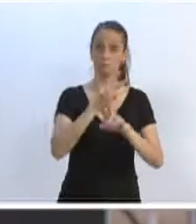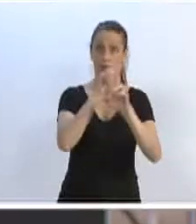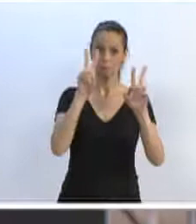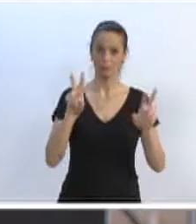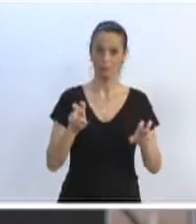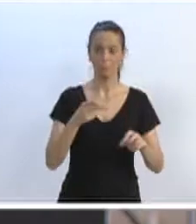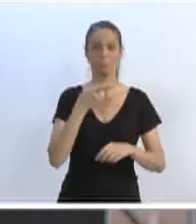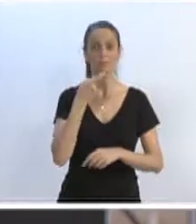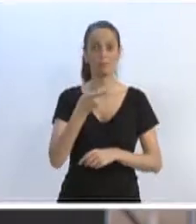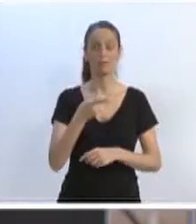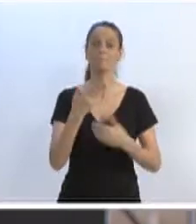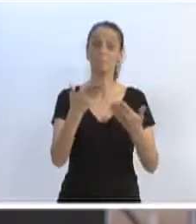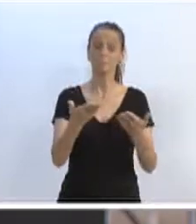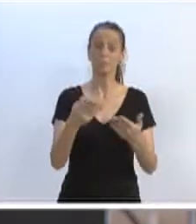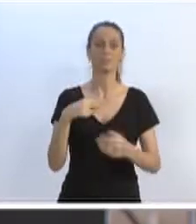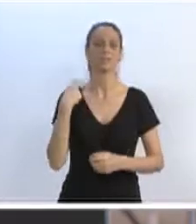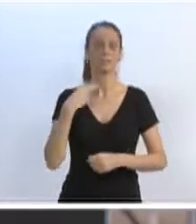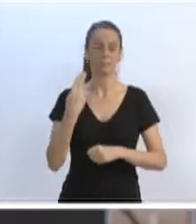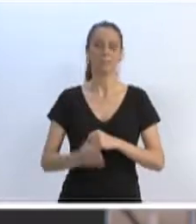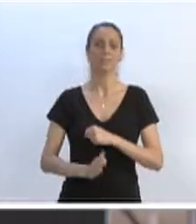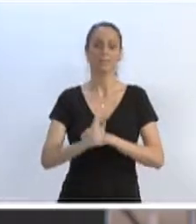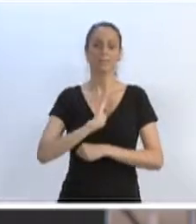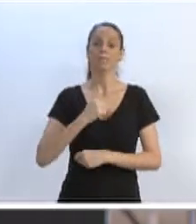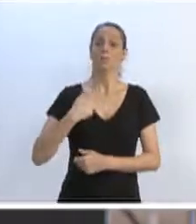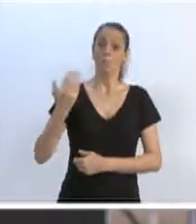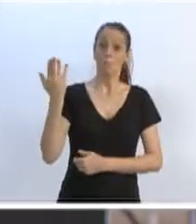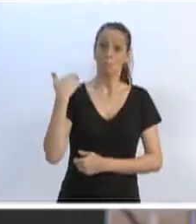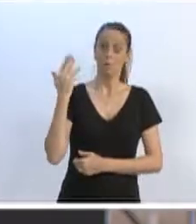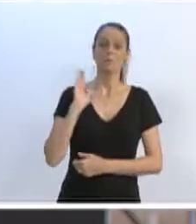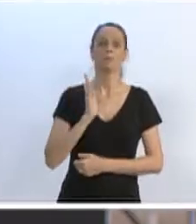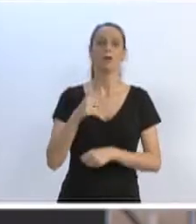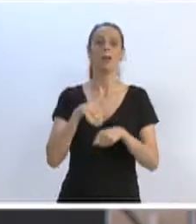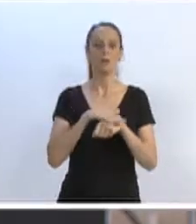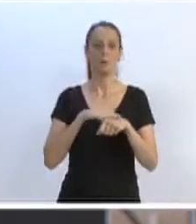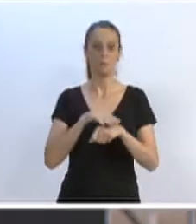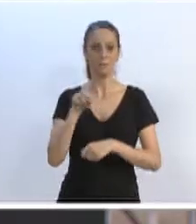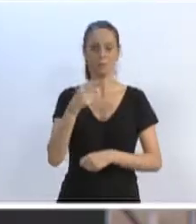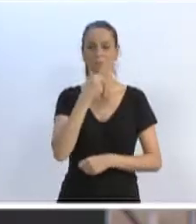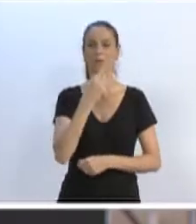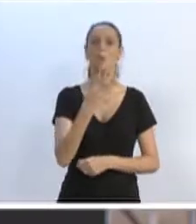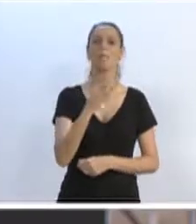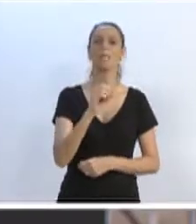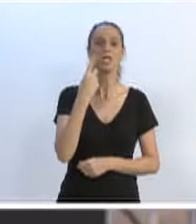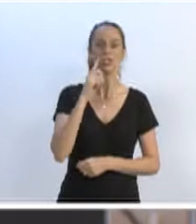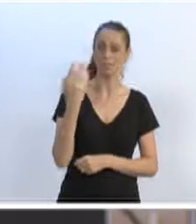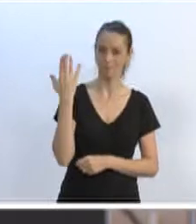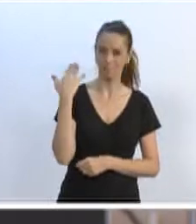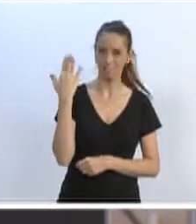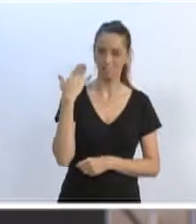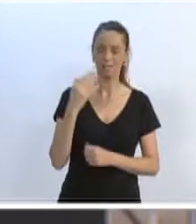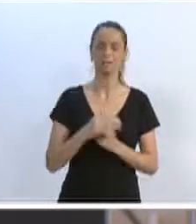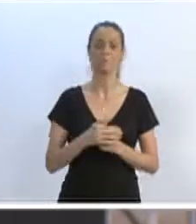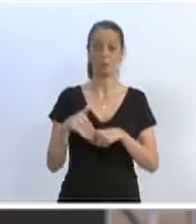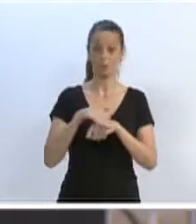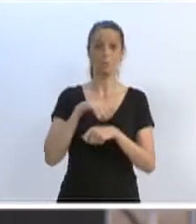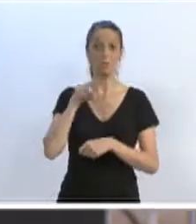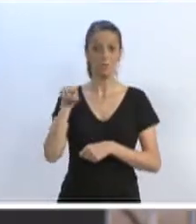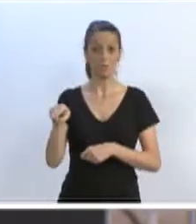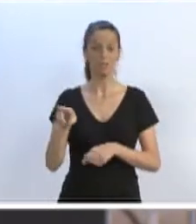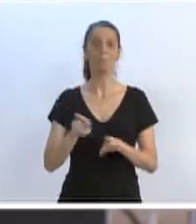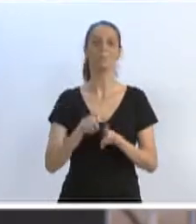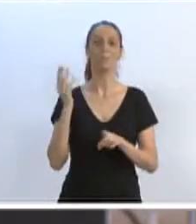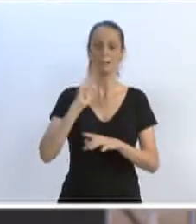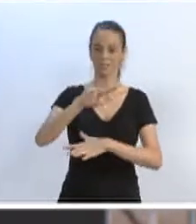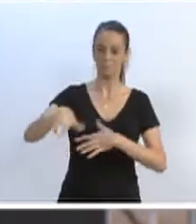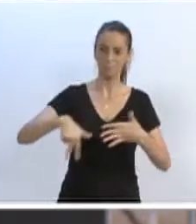Na verdade, vereador Zeca, eu tive o privilégio de conversar com ele há menos de 40 dias, inclusive falei nessa tribuna, e tive o privilégio